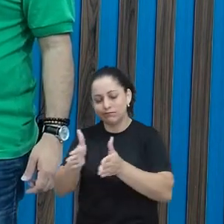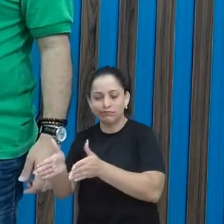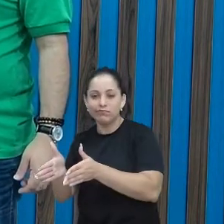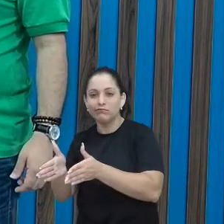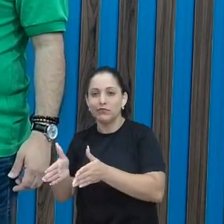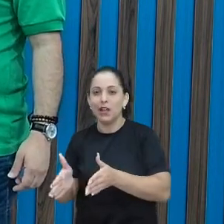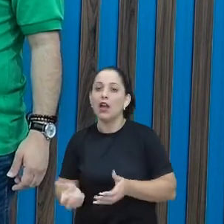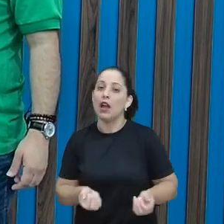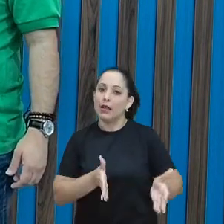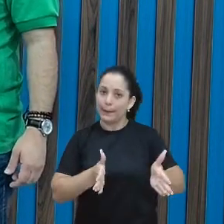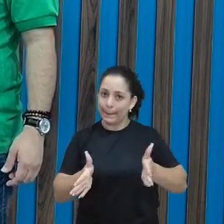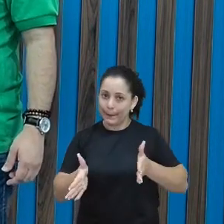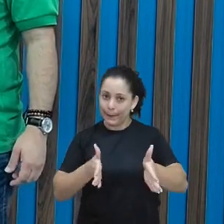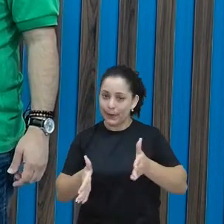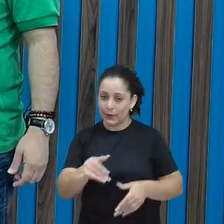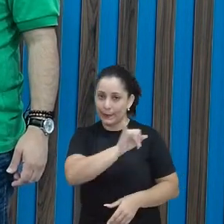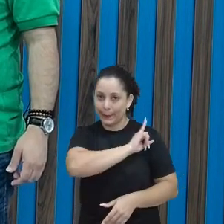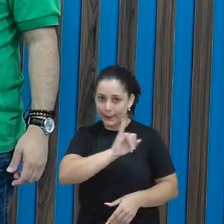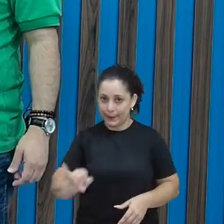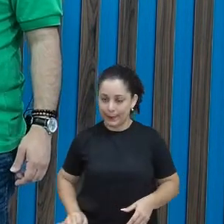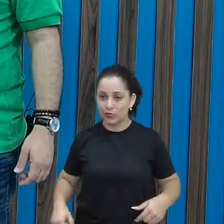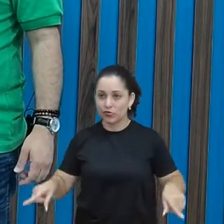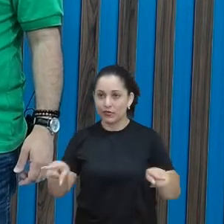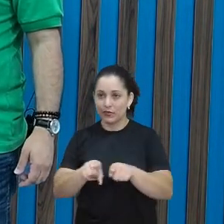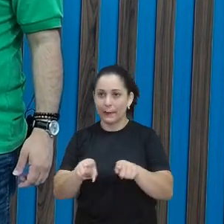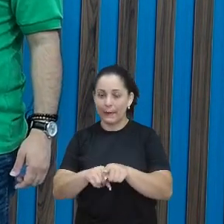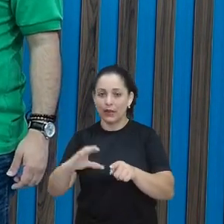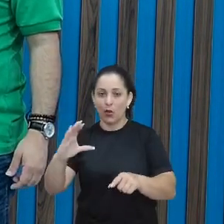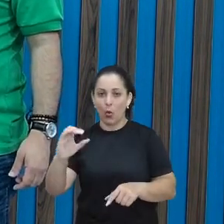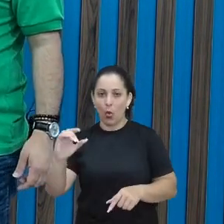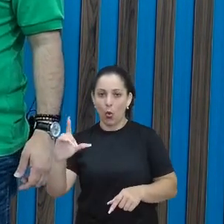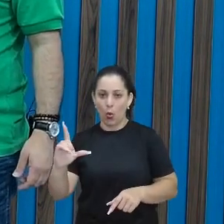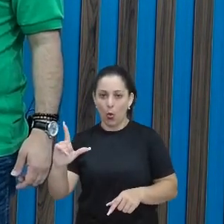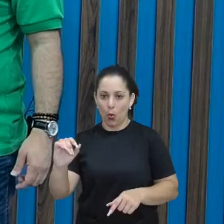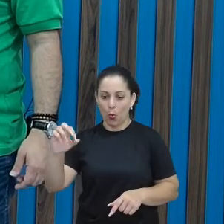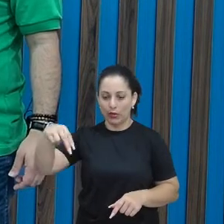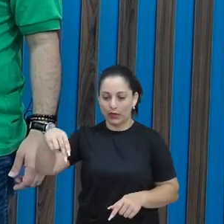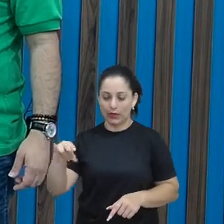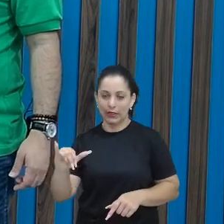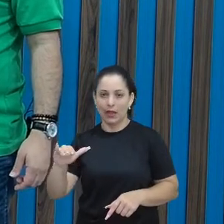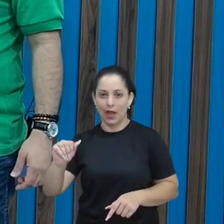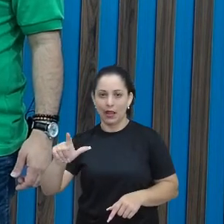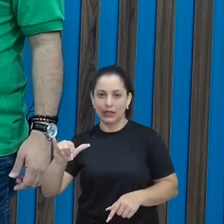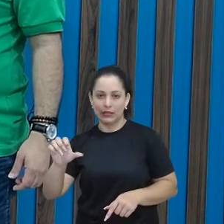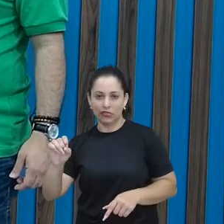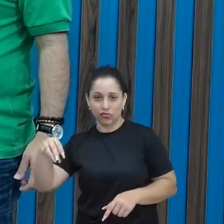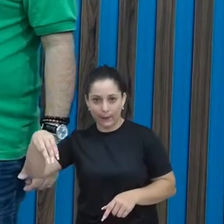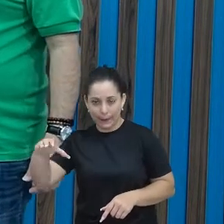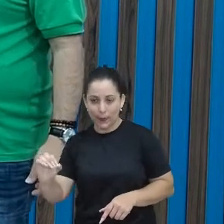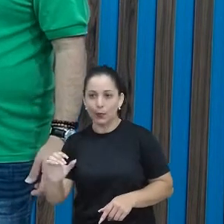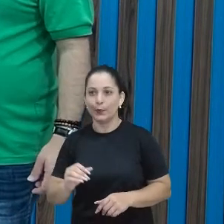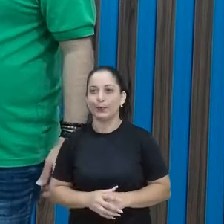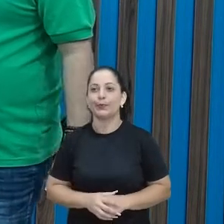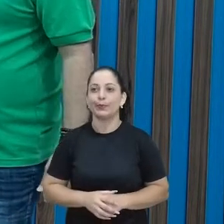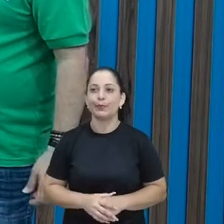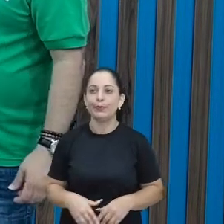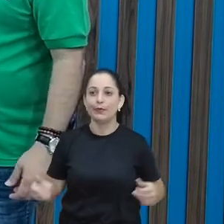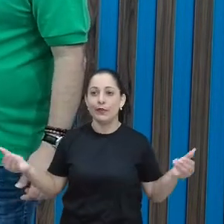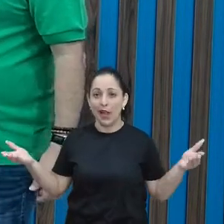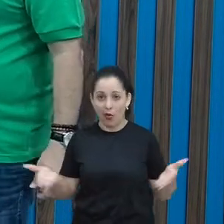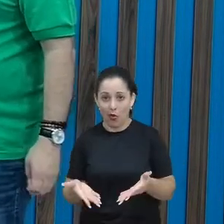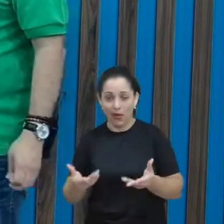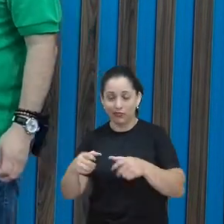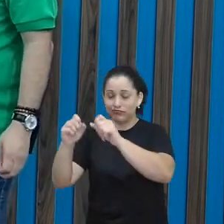neocolonialismo, conhecendo e comparando ele aos processos de colonização moderna. Então, a gente traz aqui uma